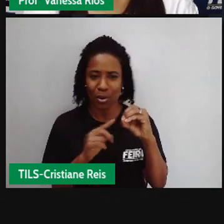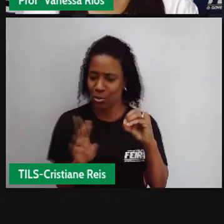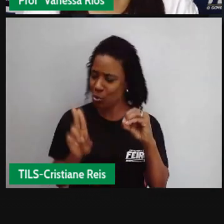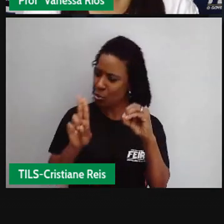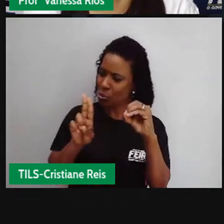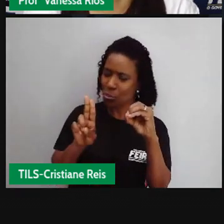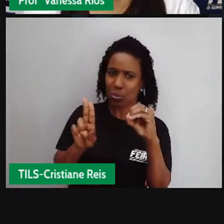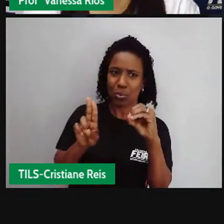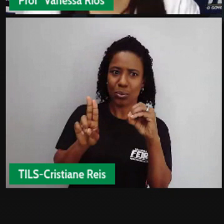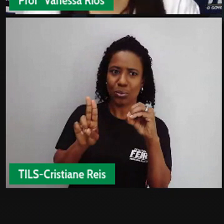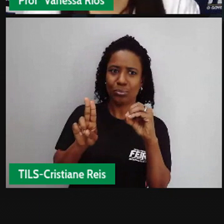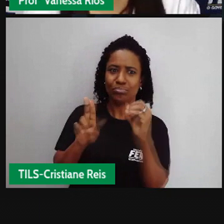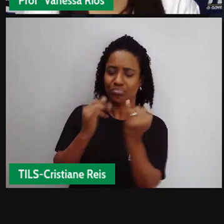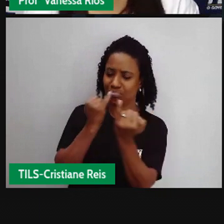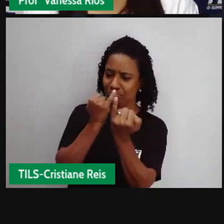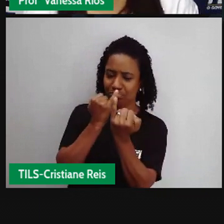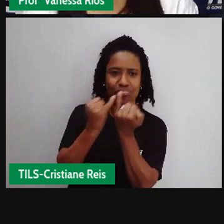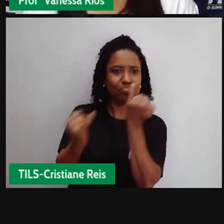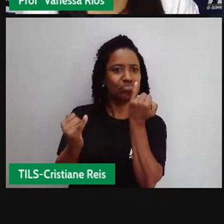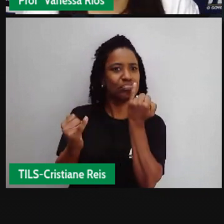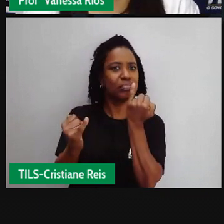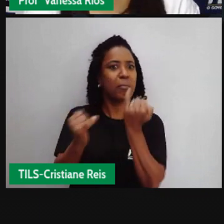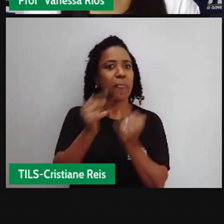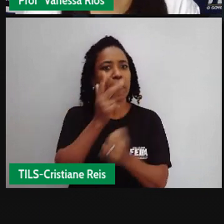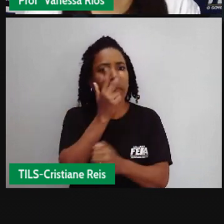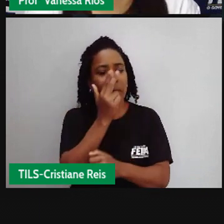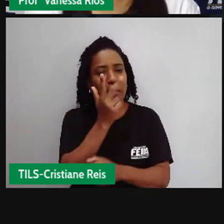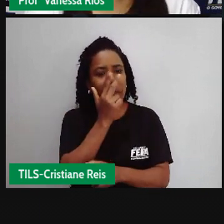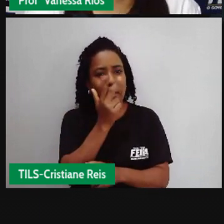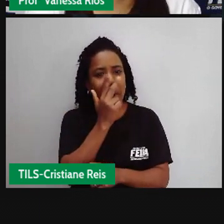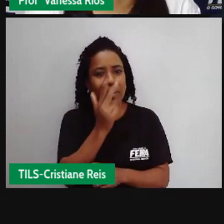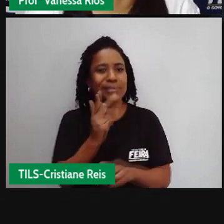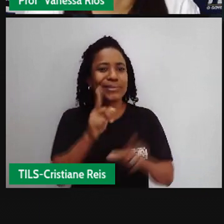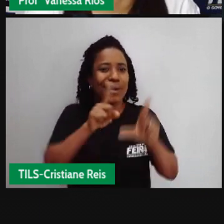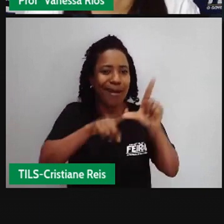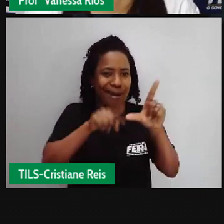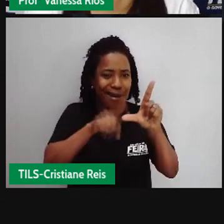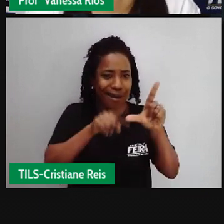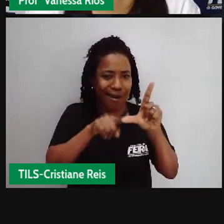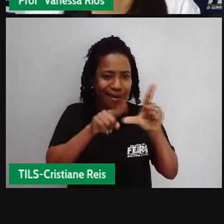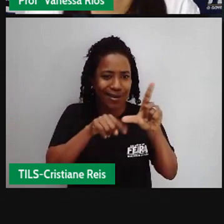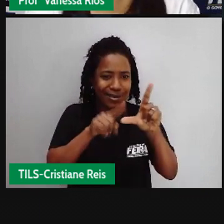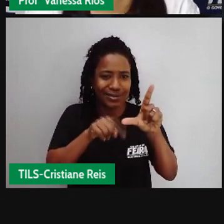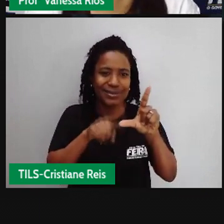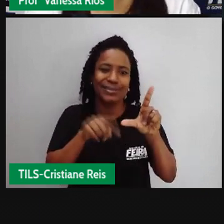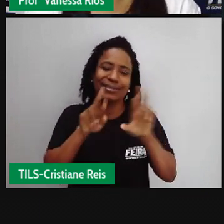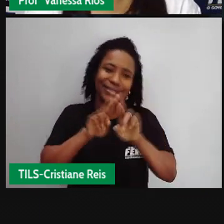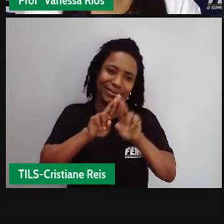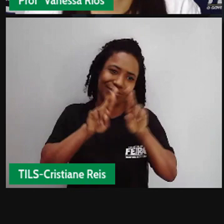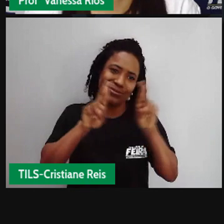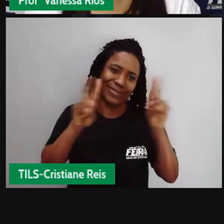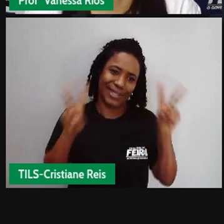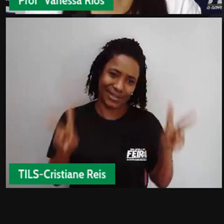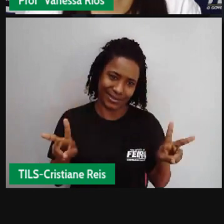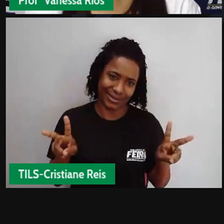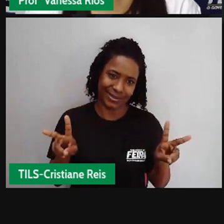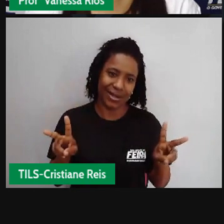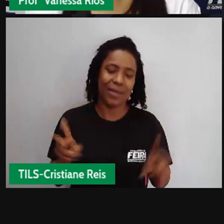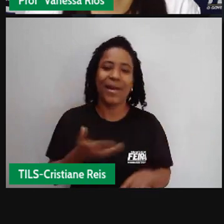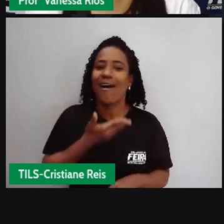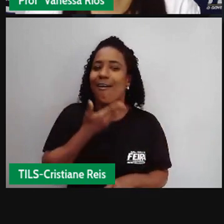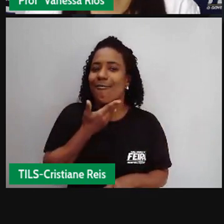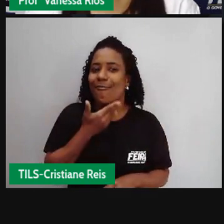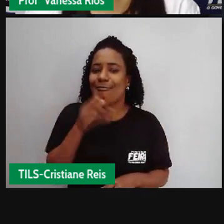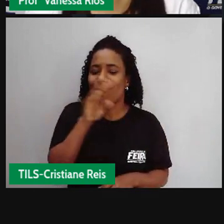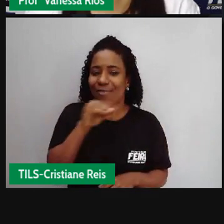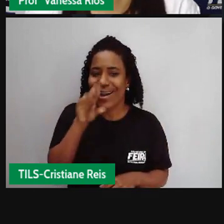do U. E aí são letras diferentes, mas que na fala aparecem aí com som semelhante.